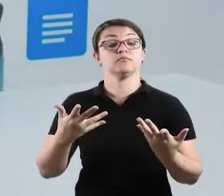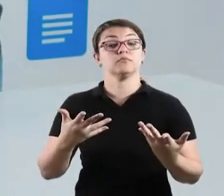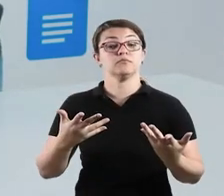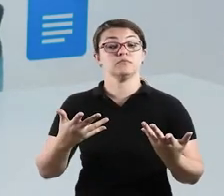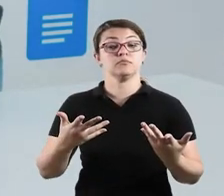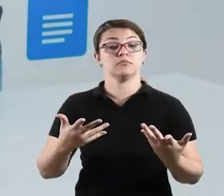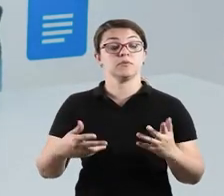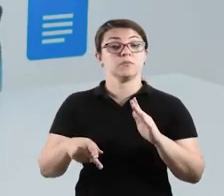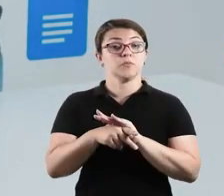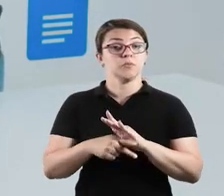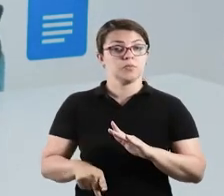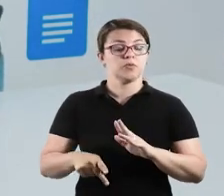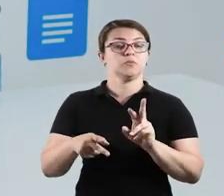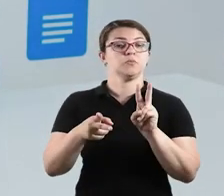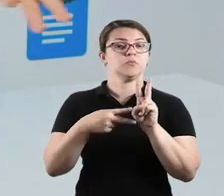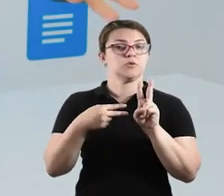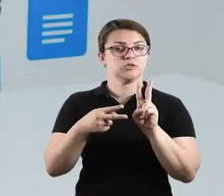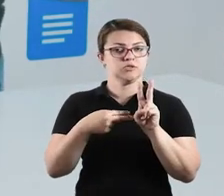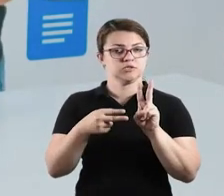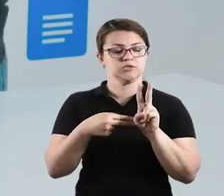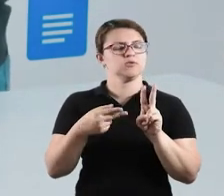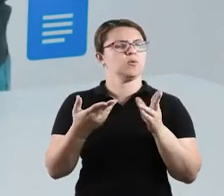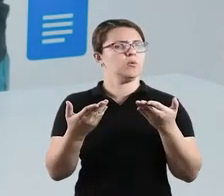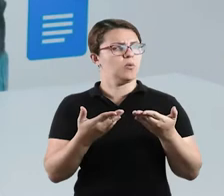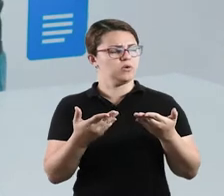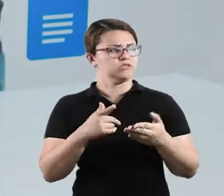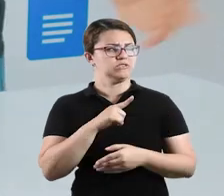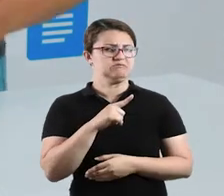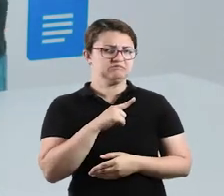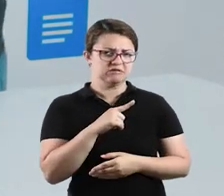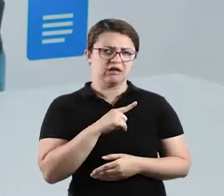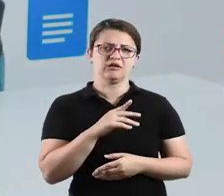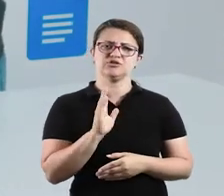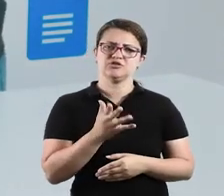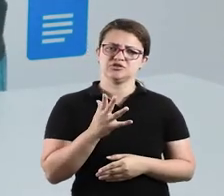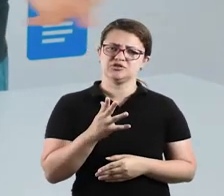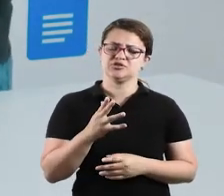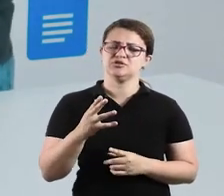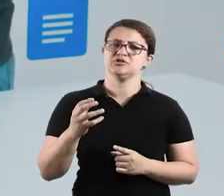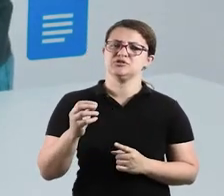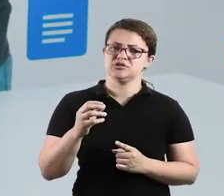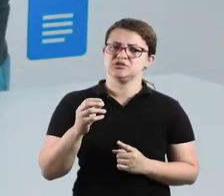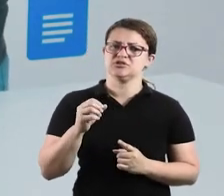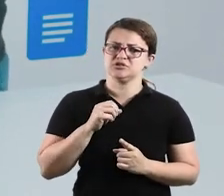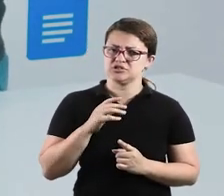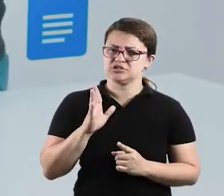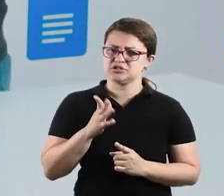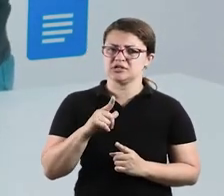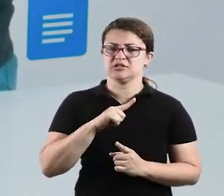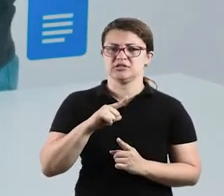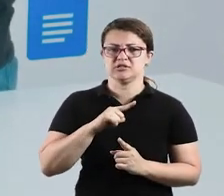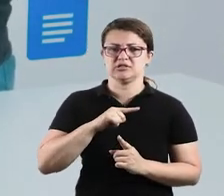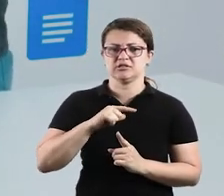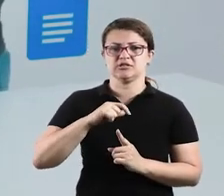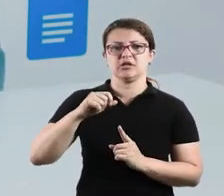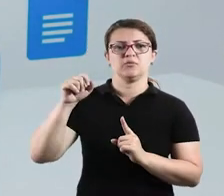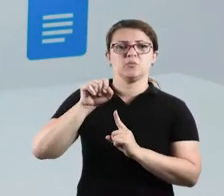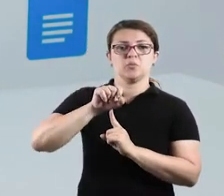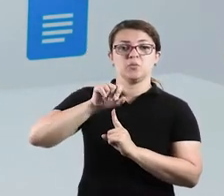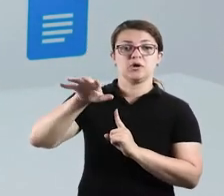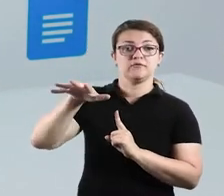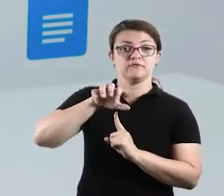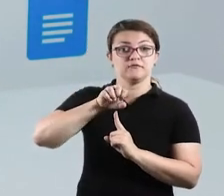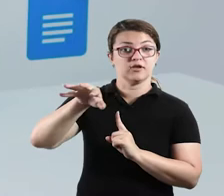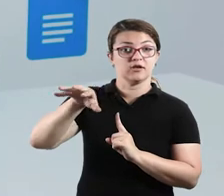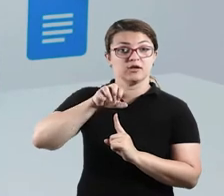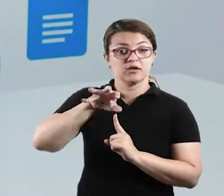pertence aos indígenas. Tudo bem que hoje em dia índio até tem Wi-Fi, mas a gente quer o que é próprio deles,